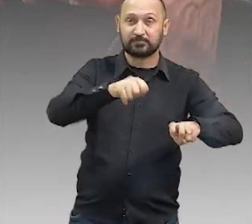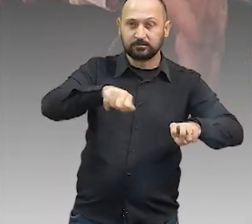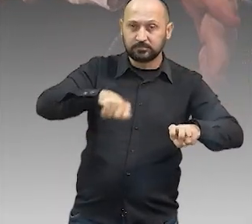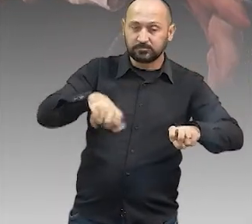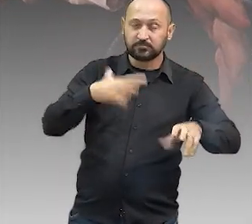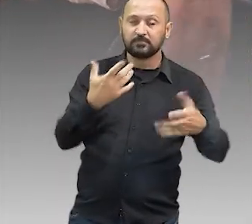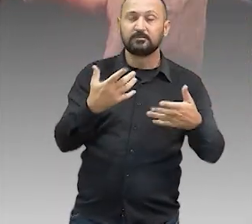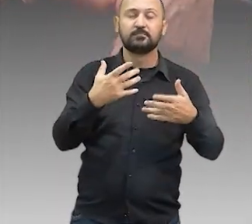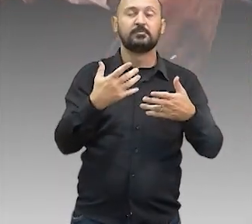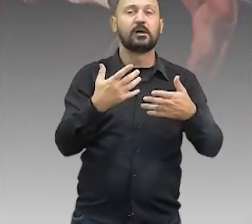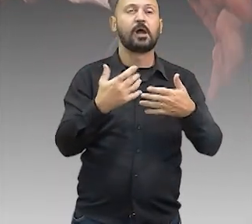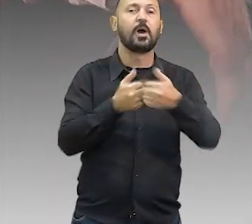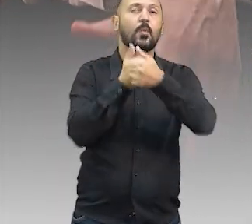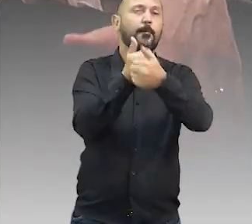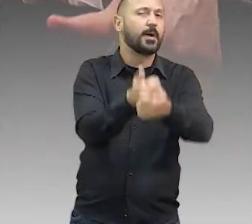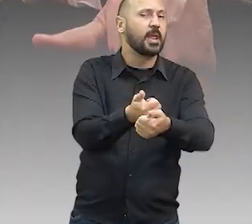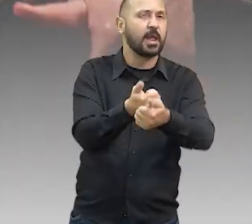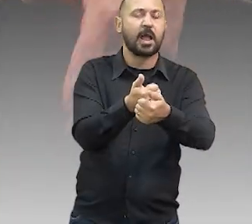acompanhar